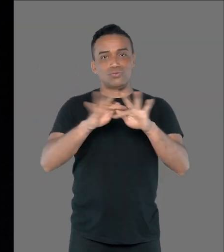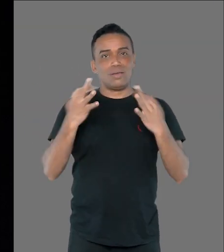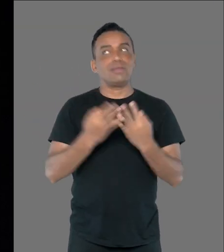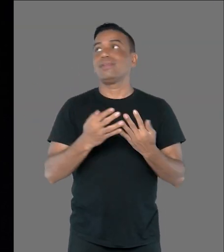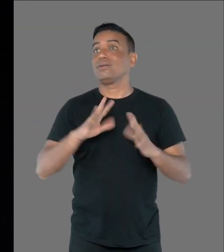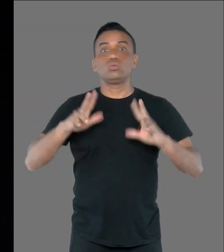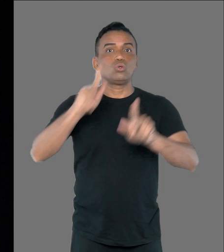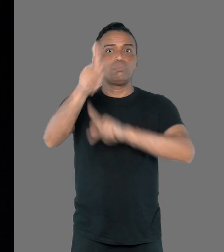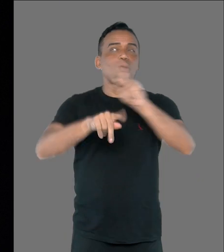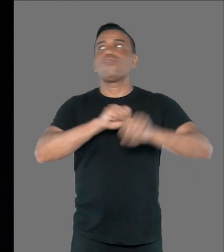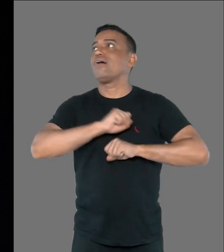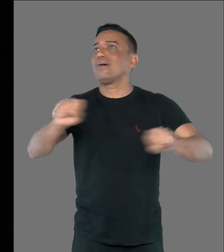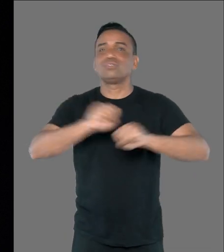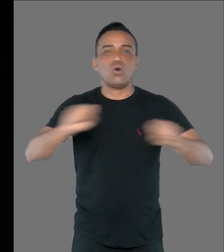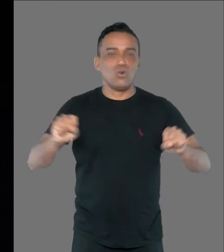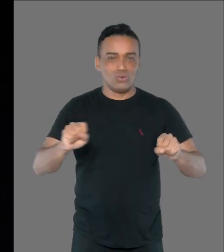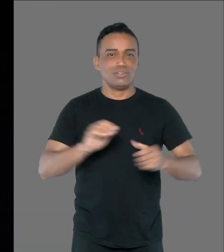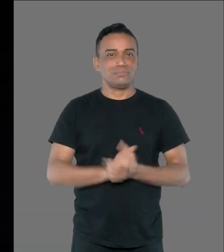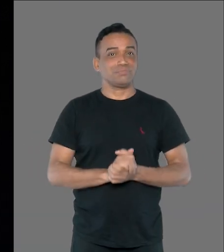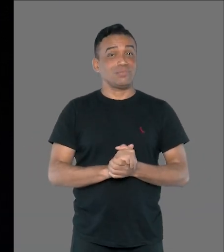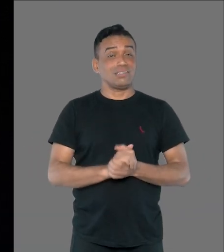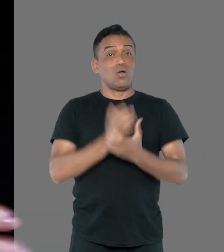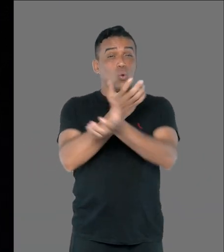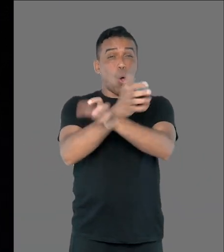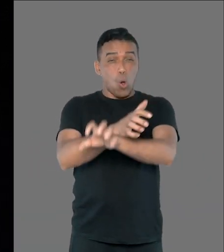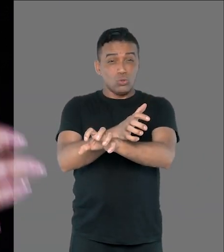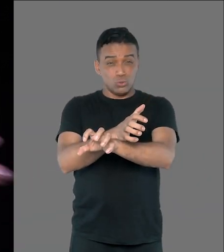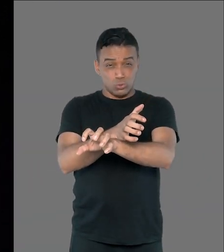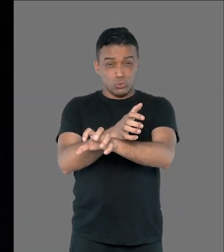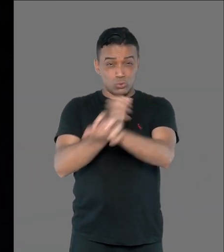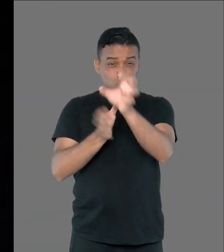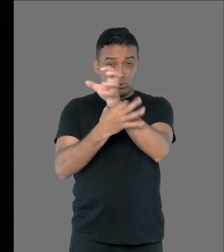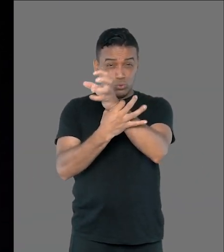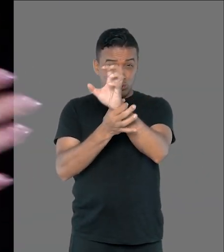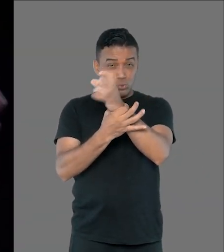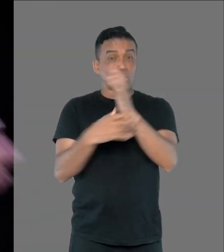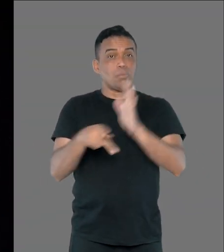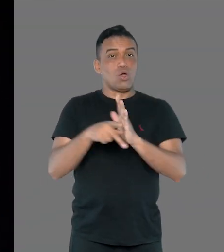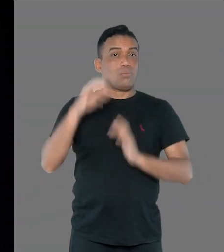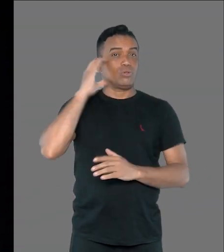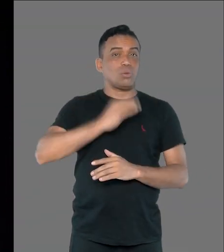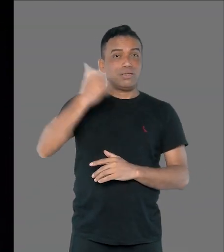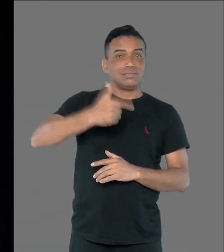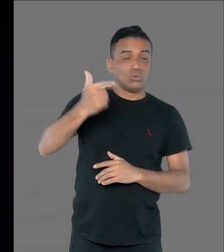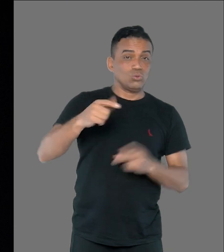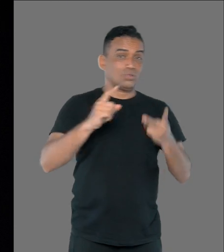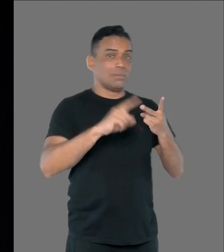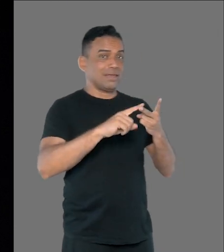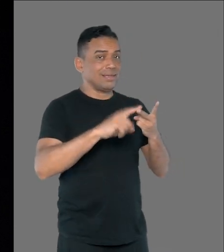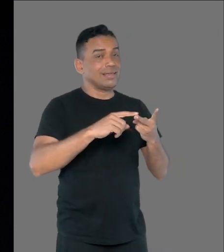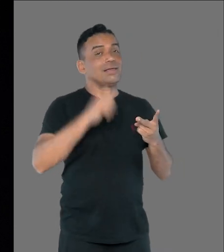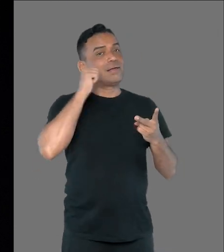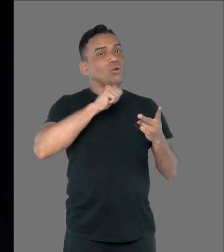vem trazer enfim, os ossos de Dom Pedro II e da Teresa Cristina, que é o Epitácio Pessoa, que vai